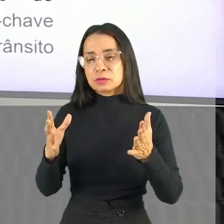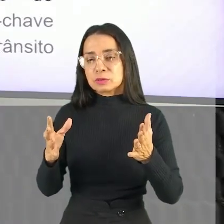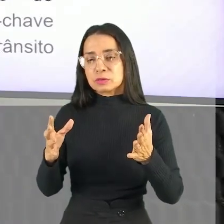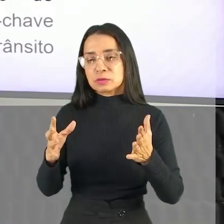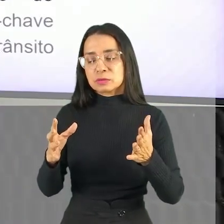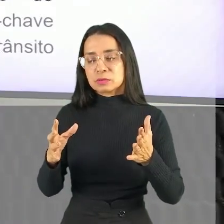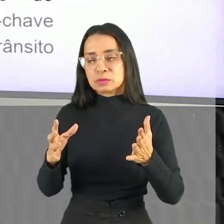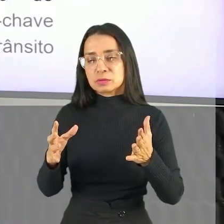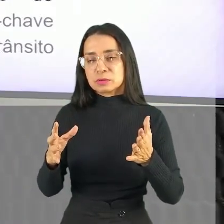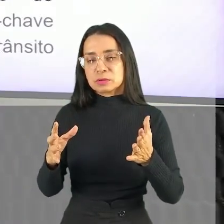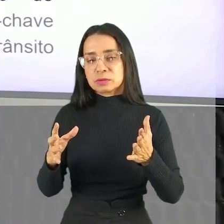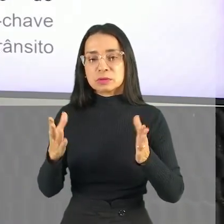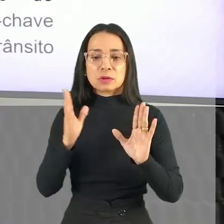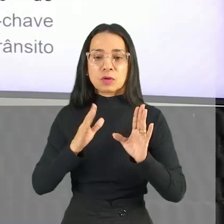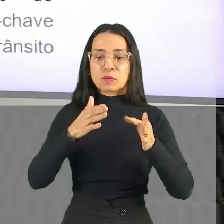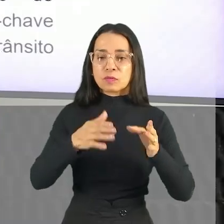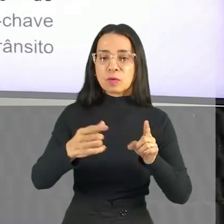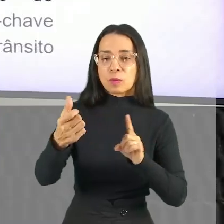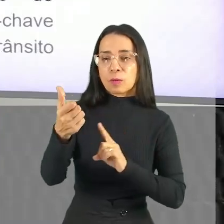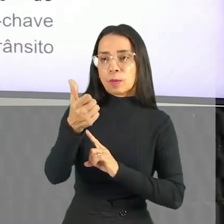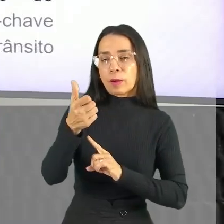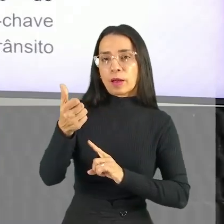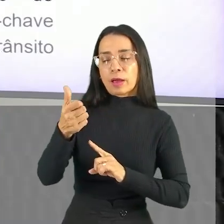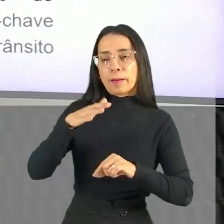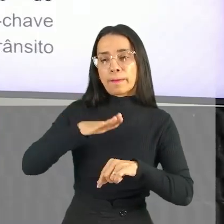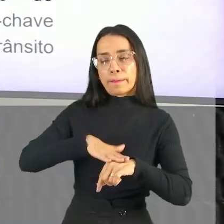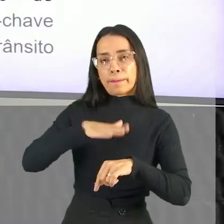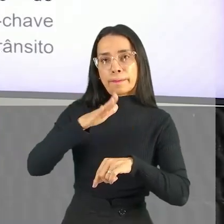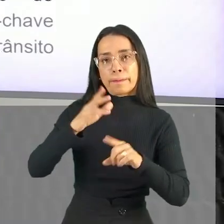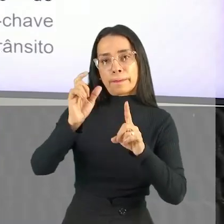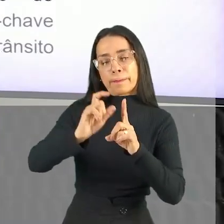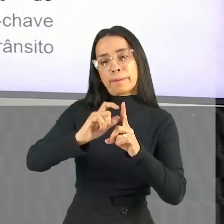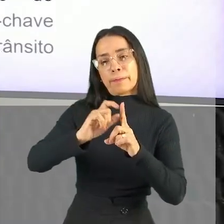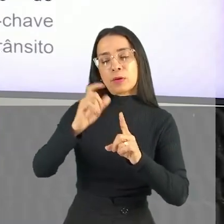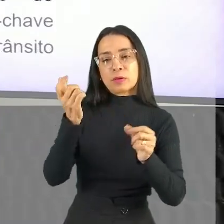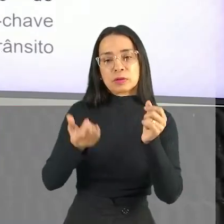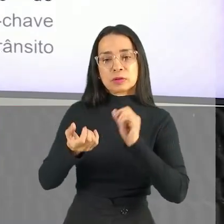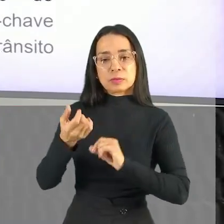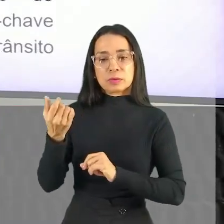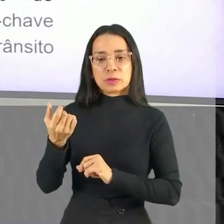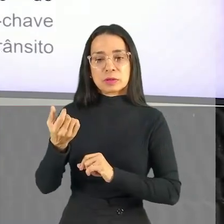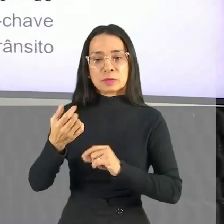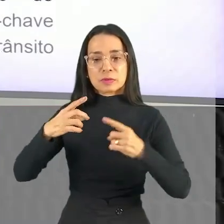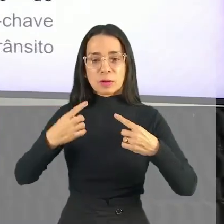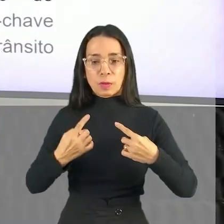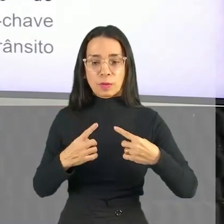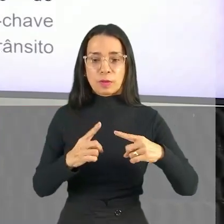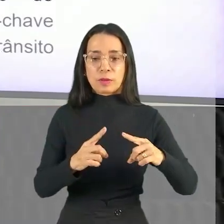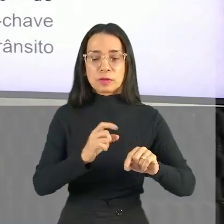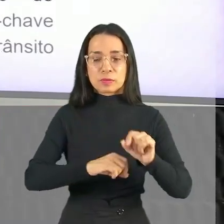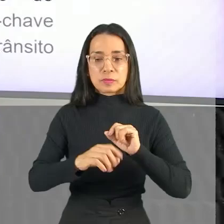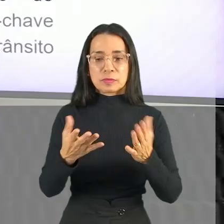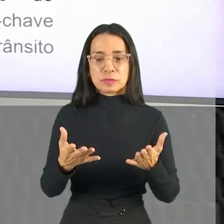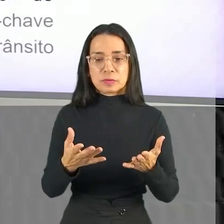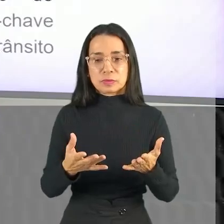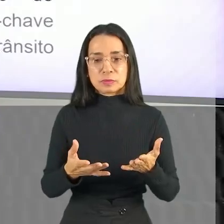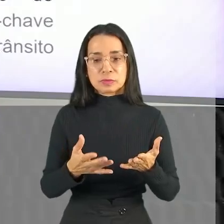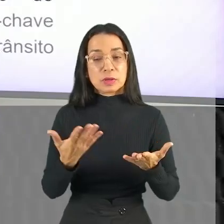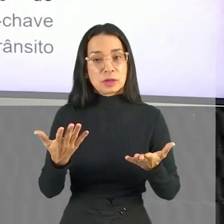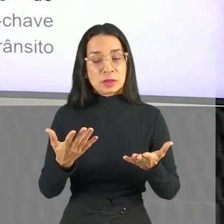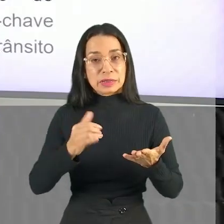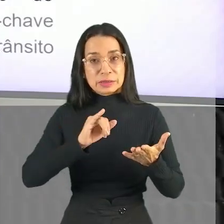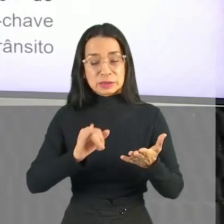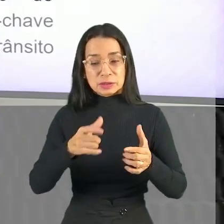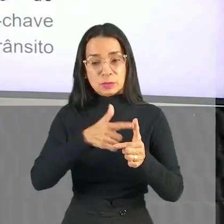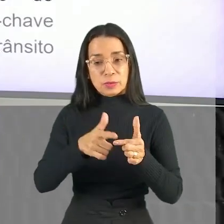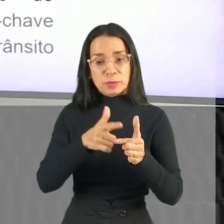da palavra desafios. Todos nós sabemos que desafios são problemas, e se são problemas, eles apresentam causa. Portanto,